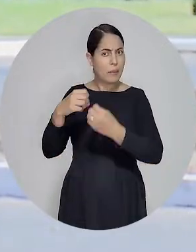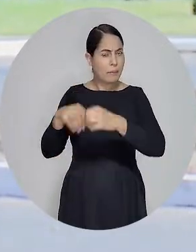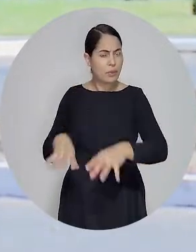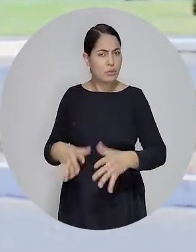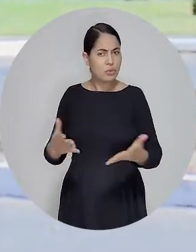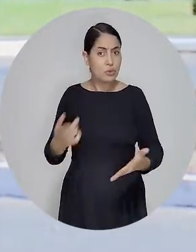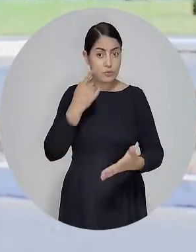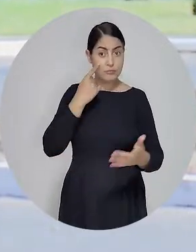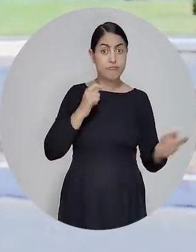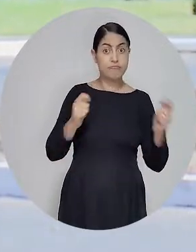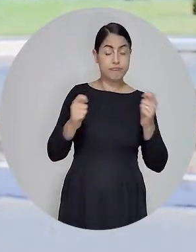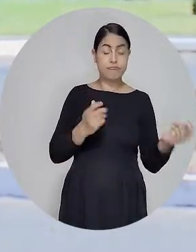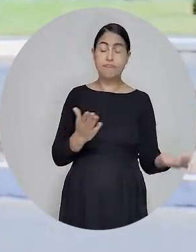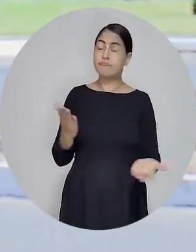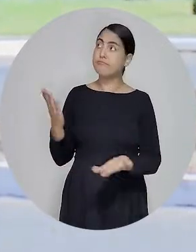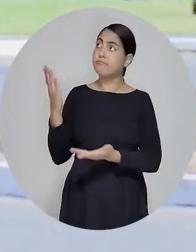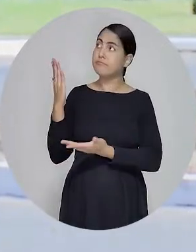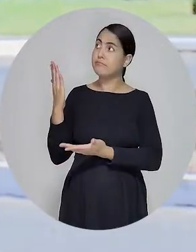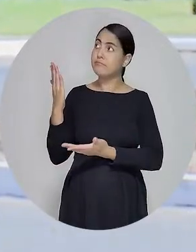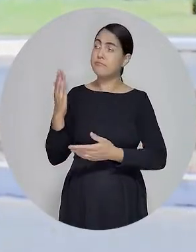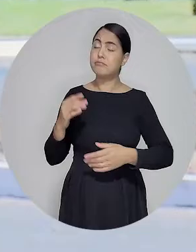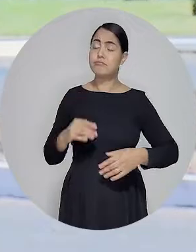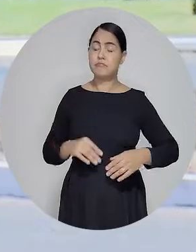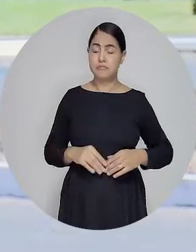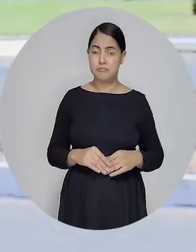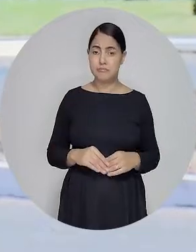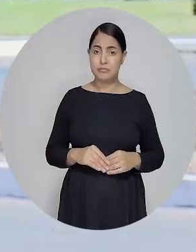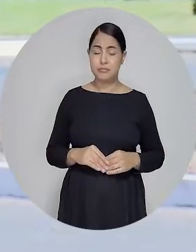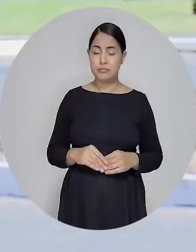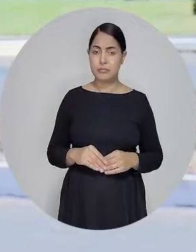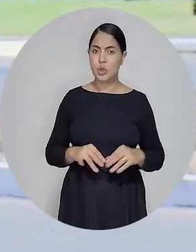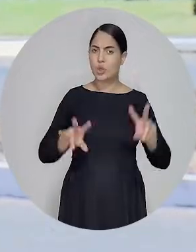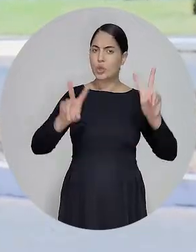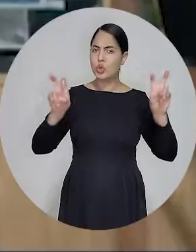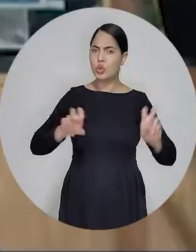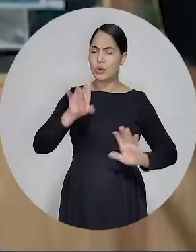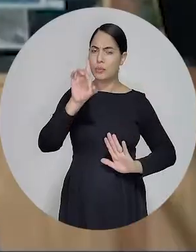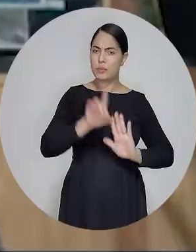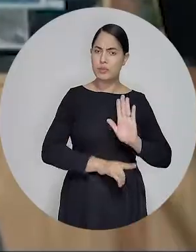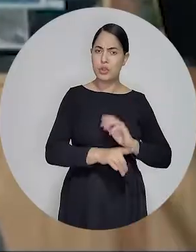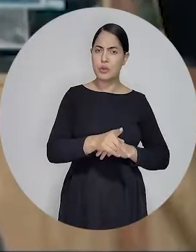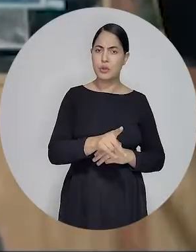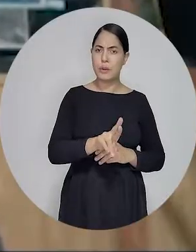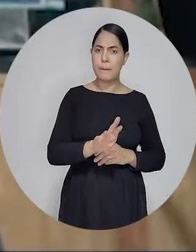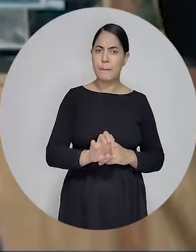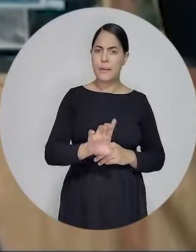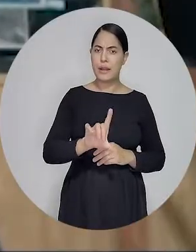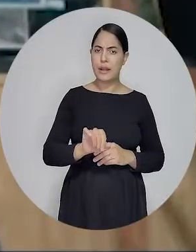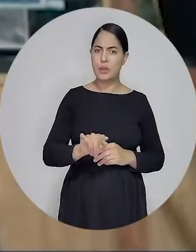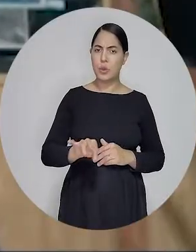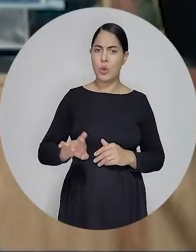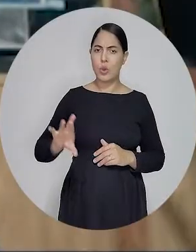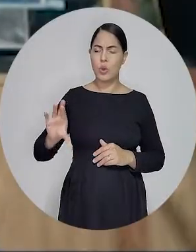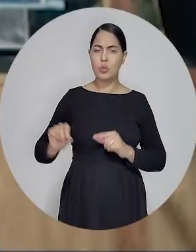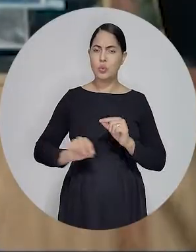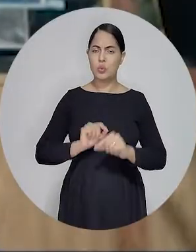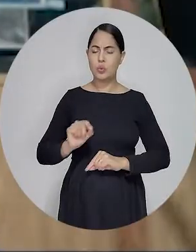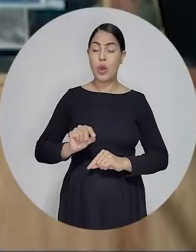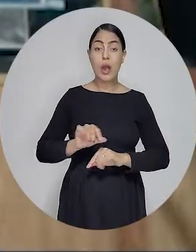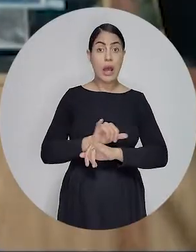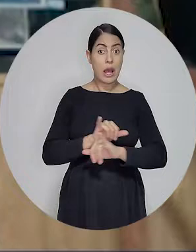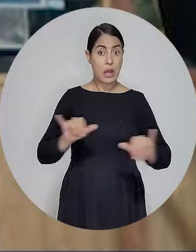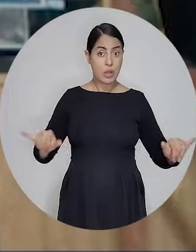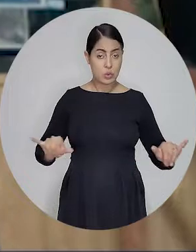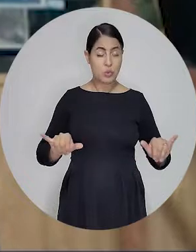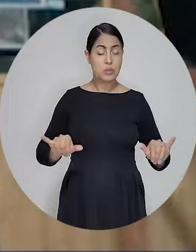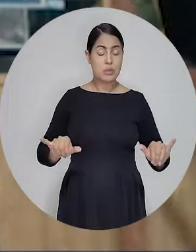casos a advocacia acabou prejudicada. Acompanhe na entrevista. A emenda constitucional dos precatórios, 113 e